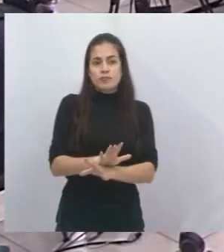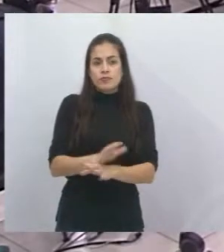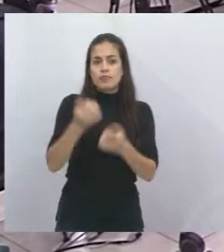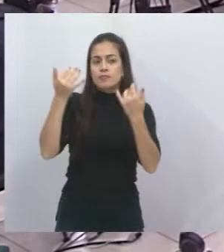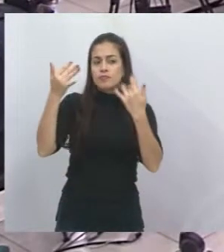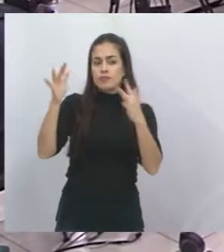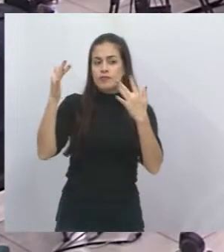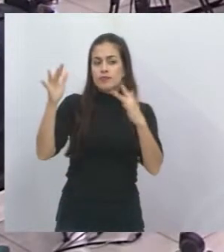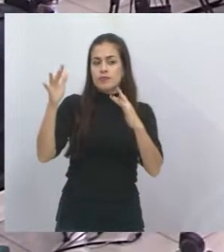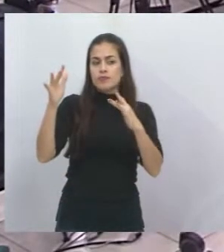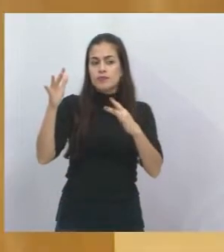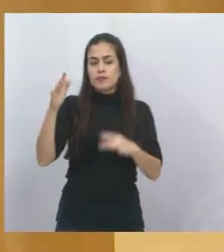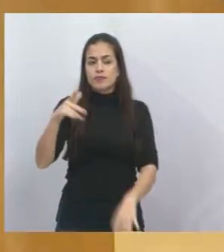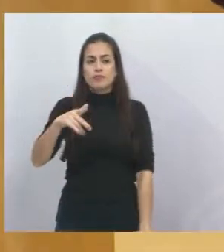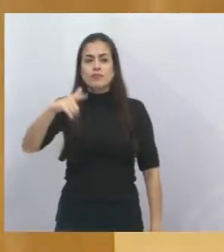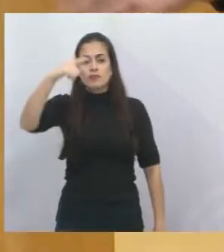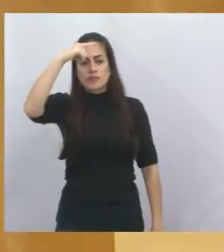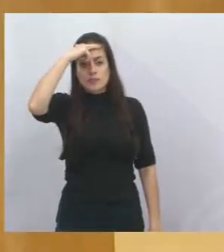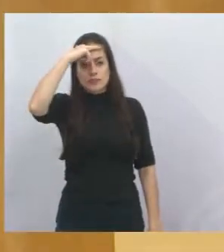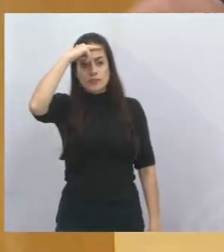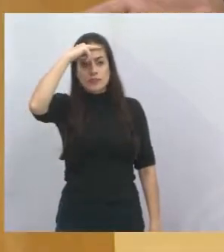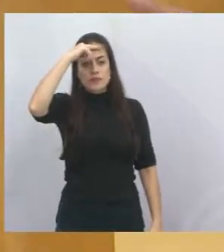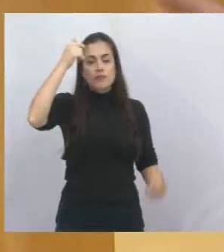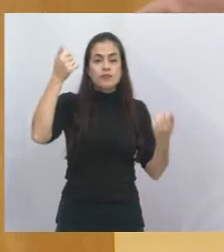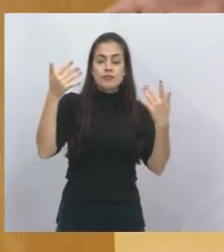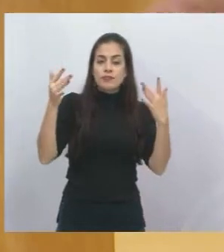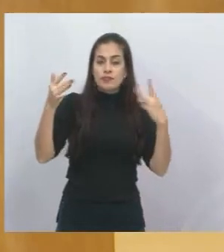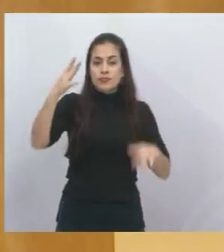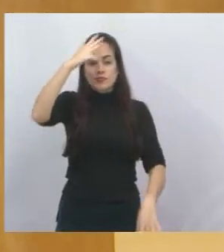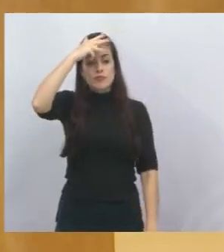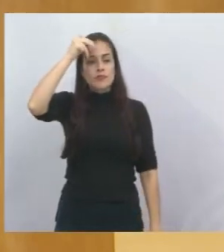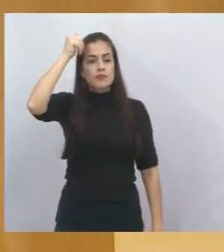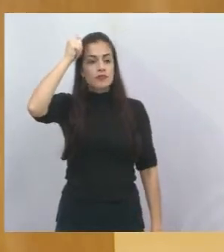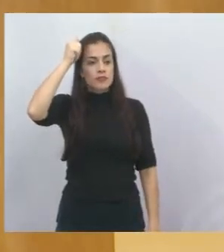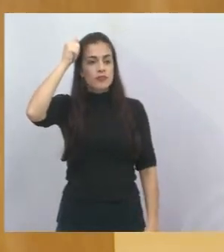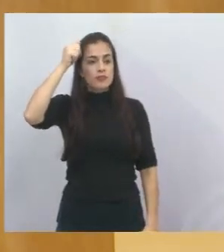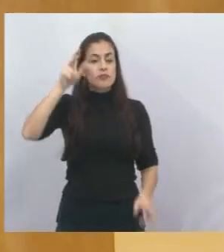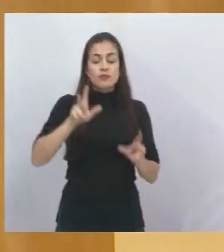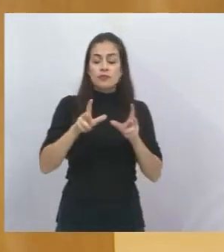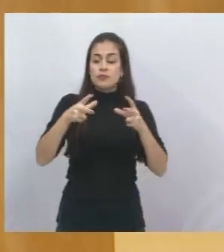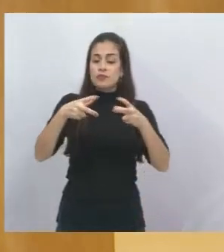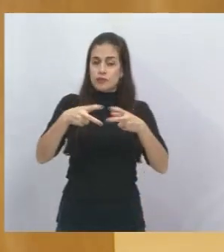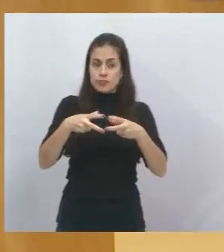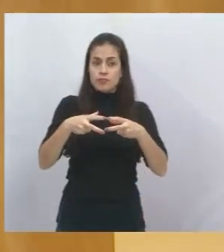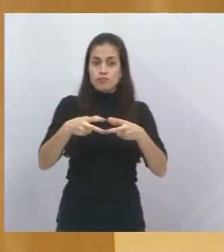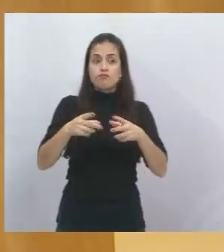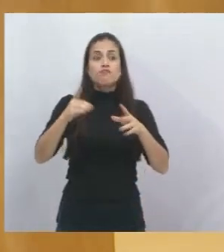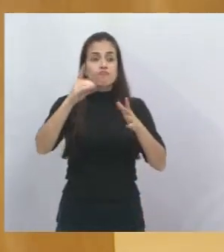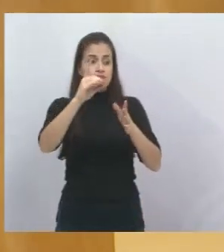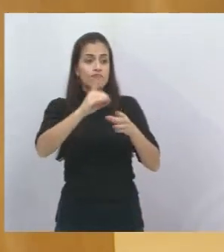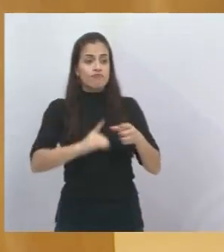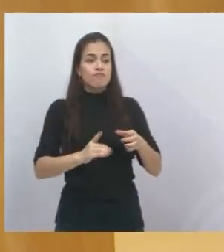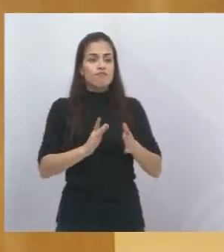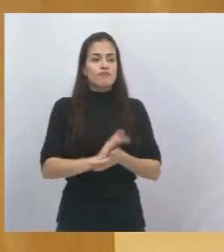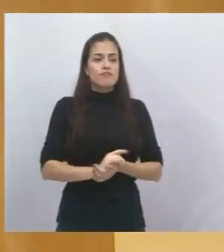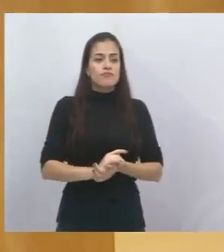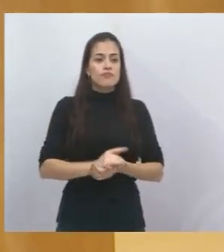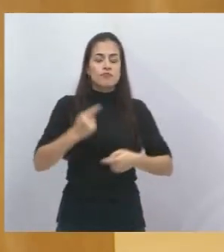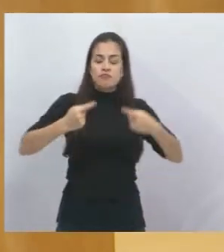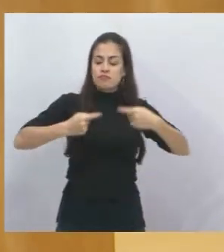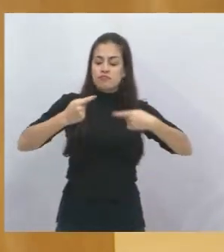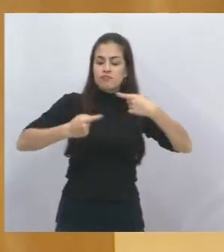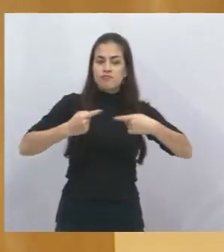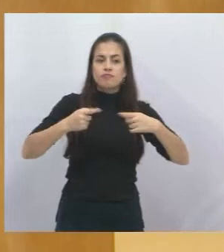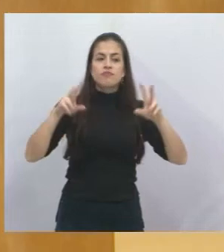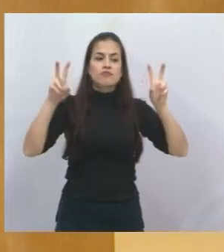Amélia, mostrando que a casa é democrática. Olha, democracia é isso, discutir o assunto, né, com